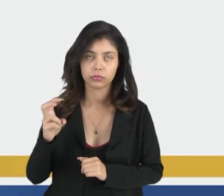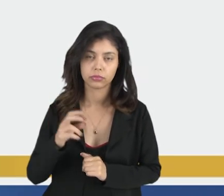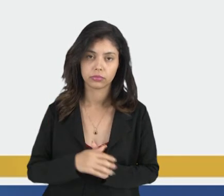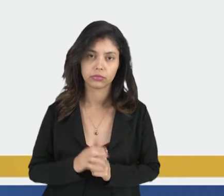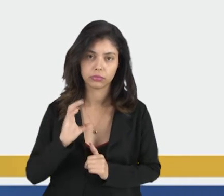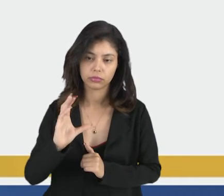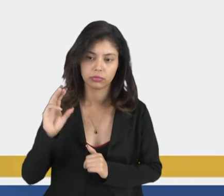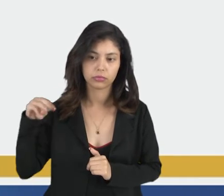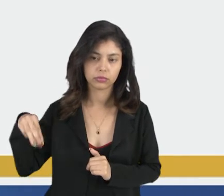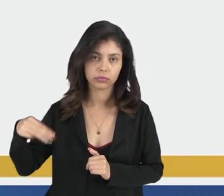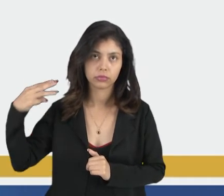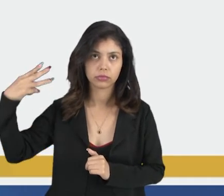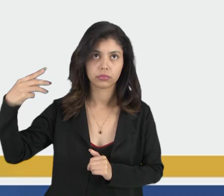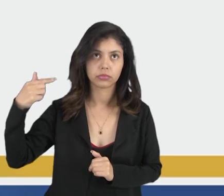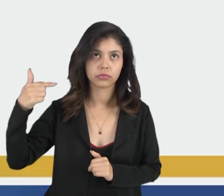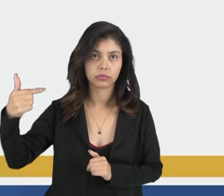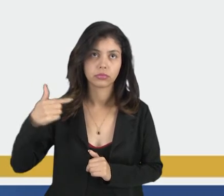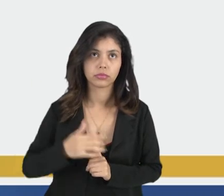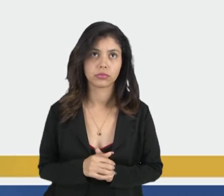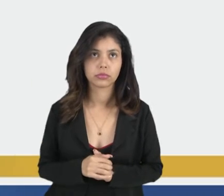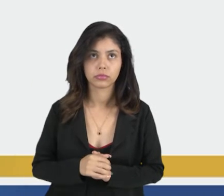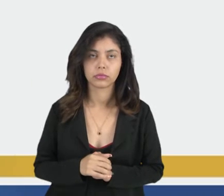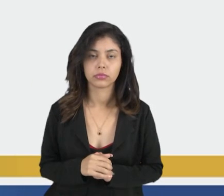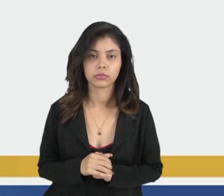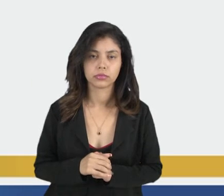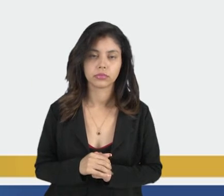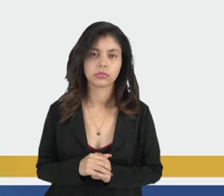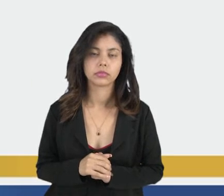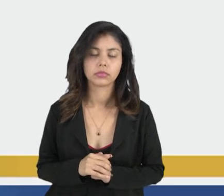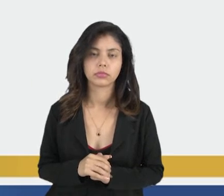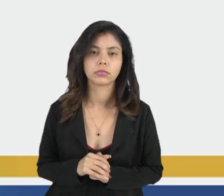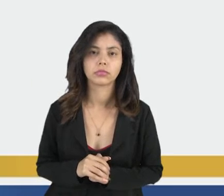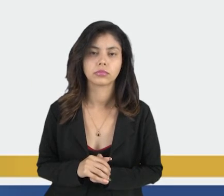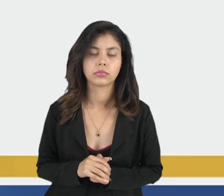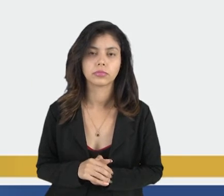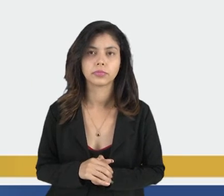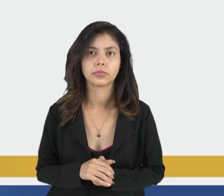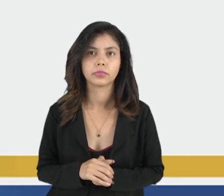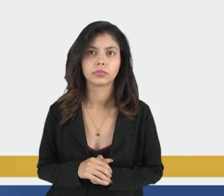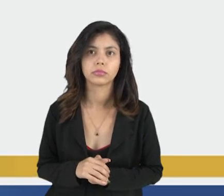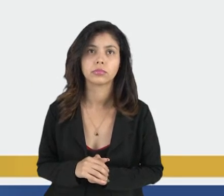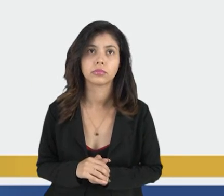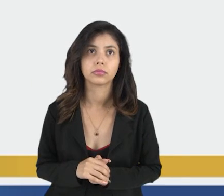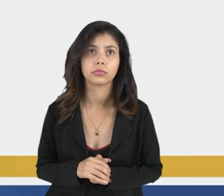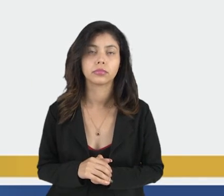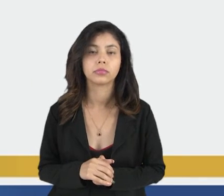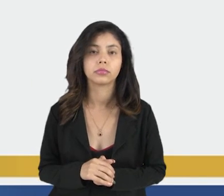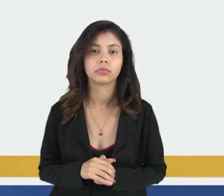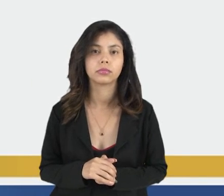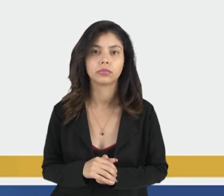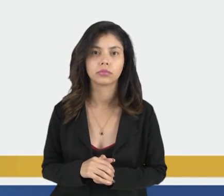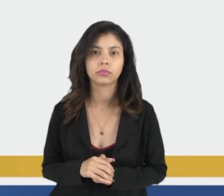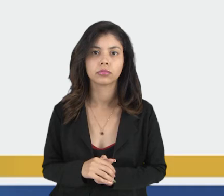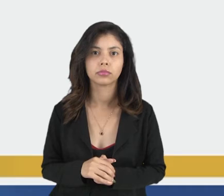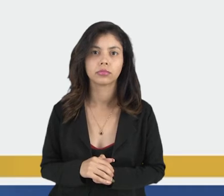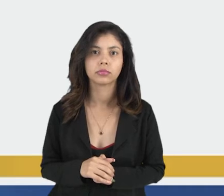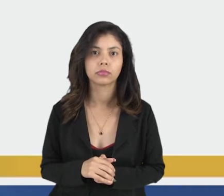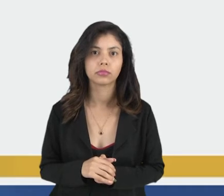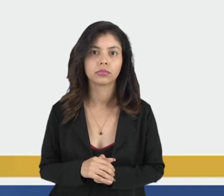78,5. Então, a nossa resposta é A igual a 78,5 centímetros